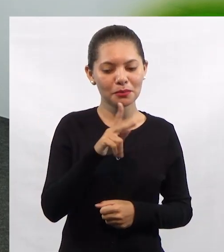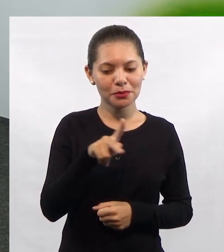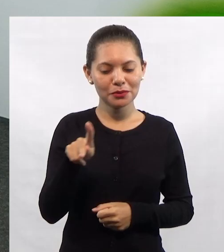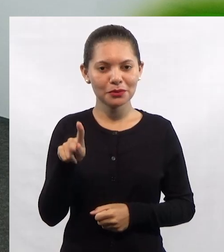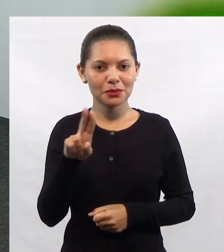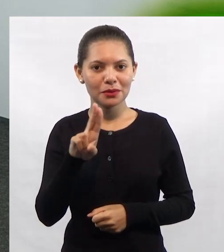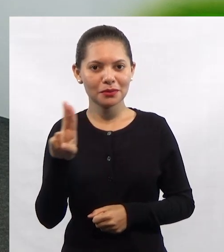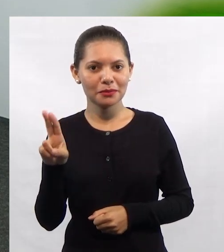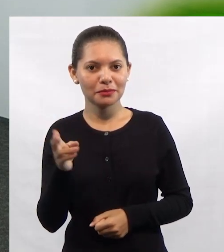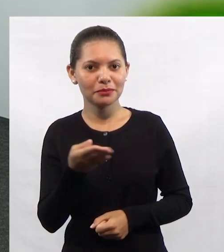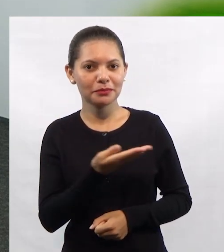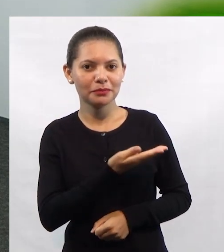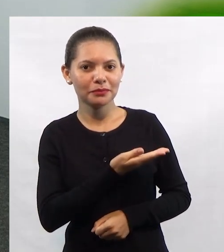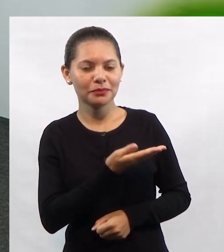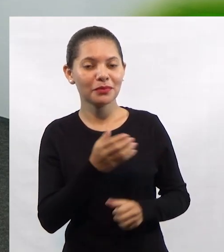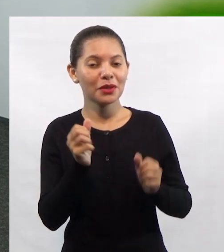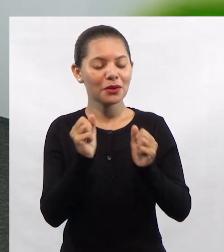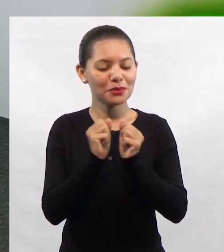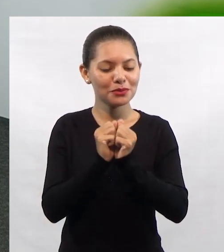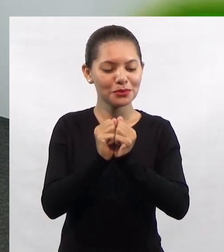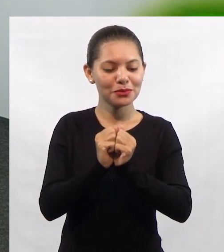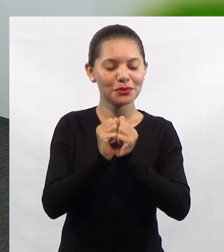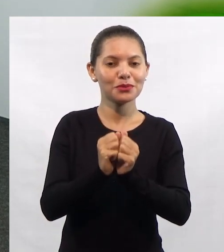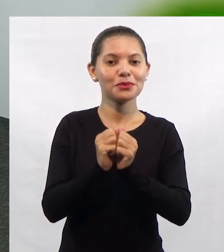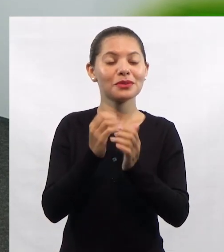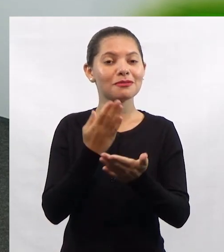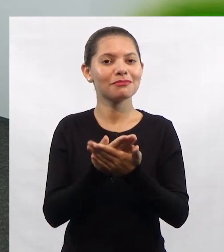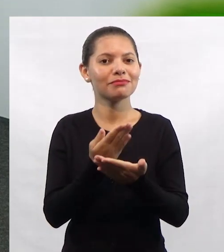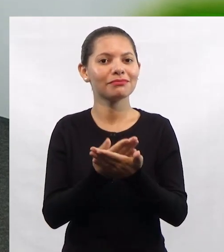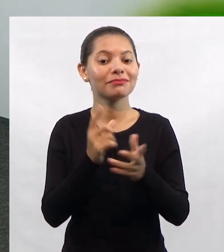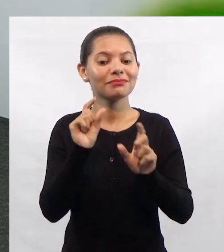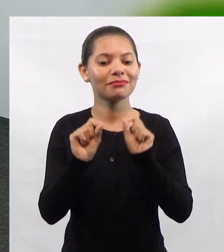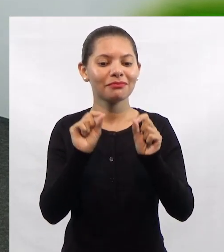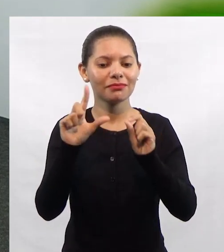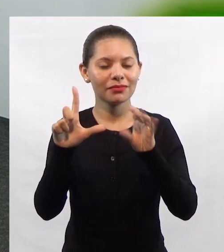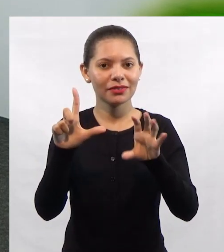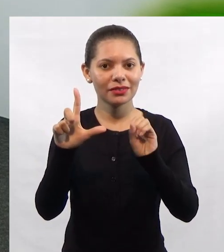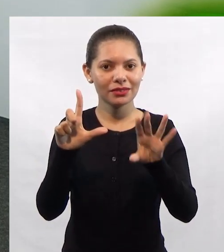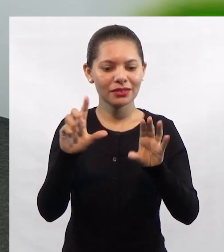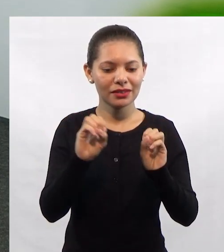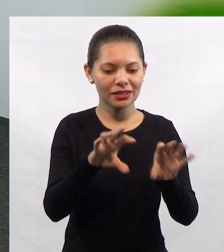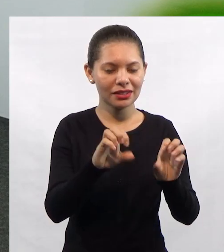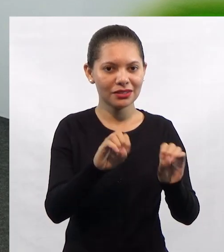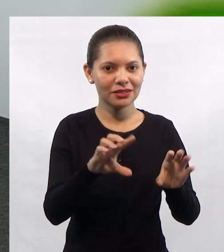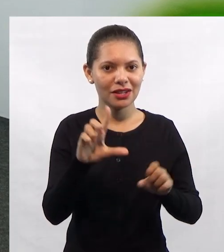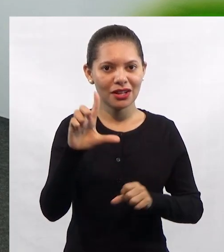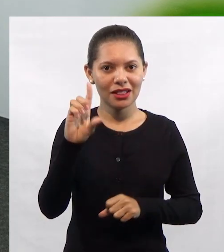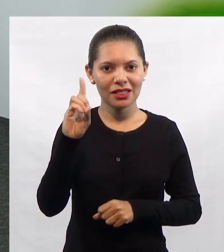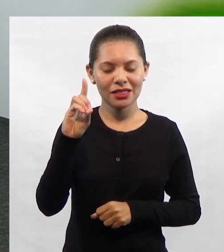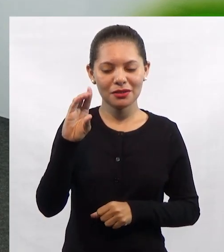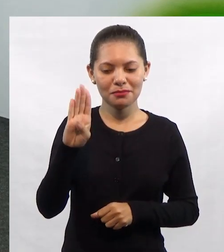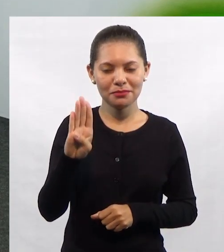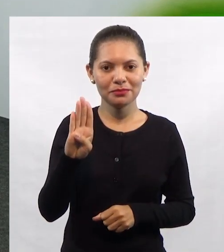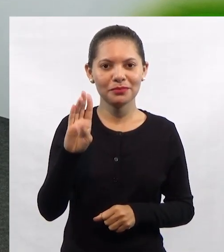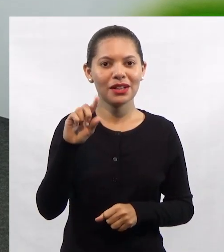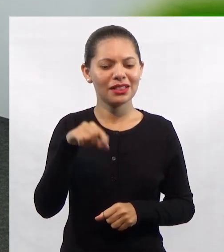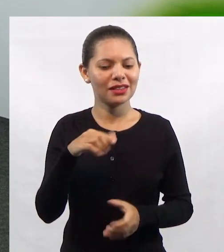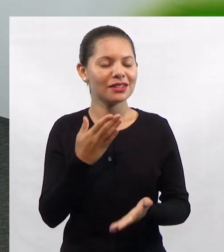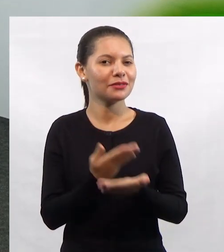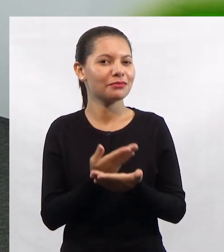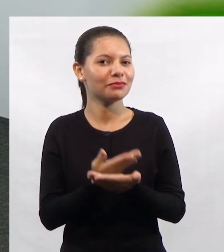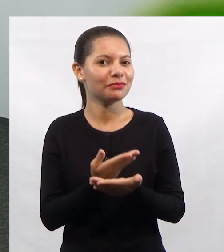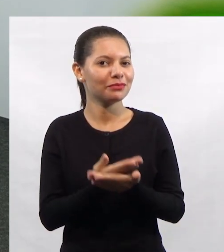Anabela Barbosa. Juntinhos estamos na jornada de legislação educacional na trilha LDB.